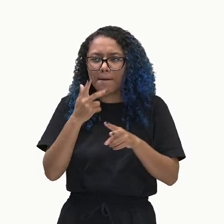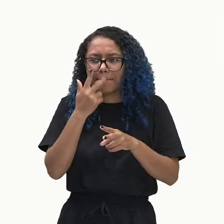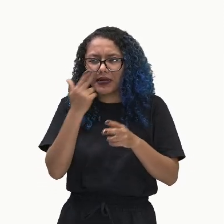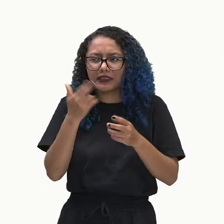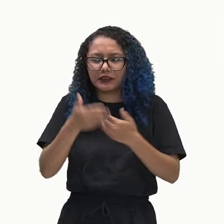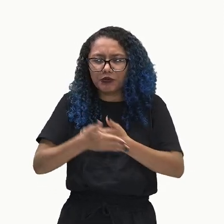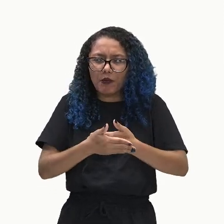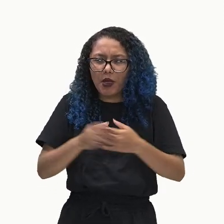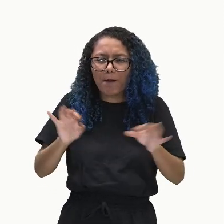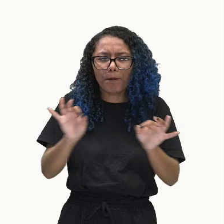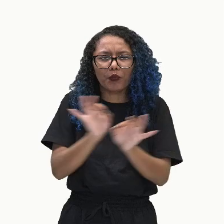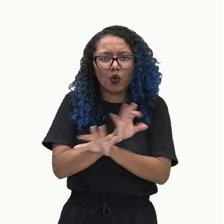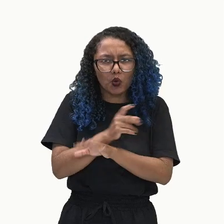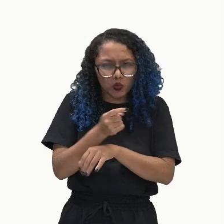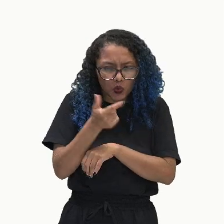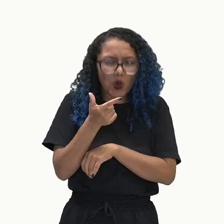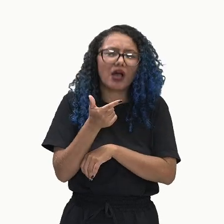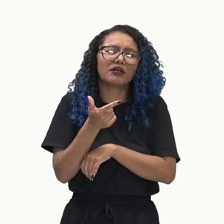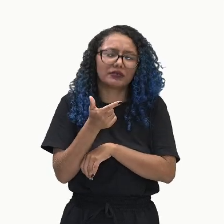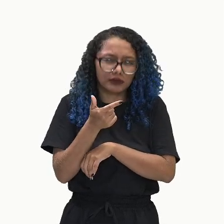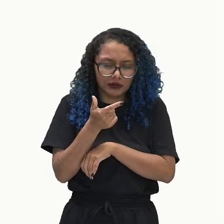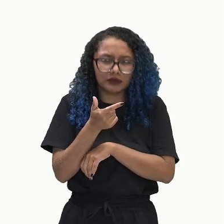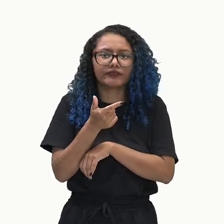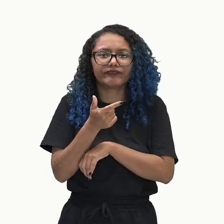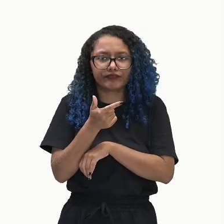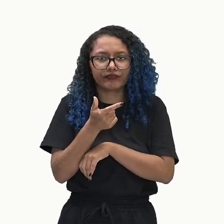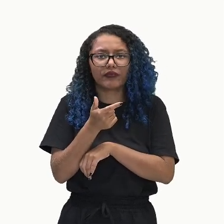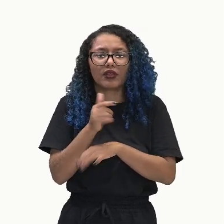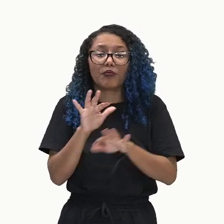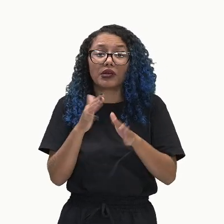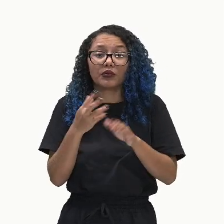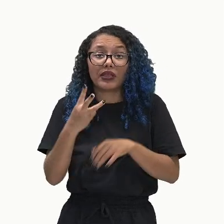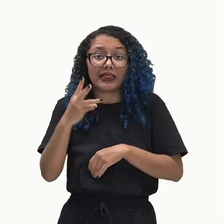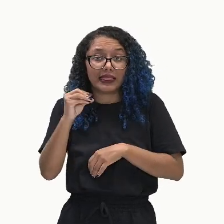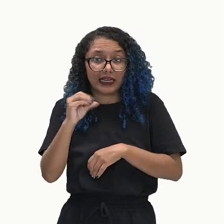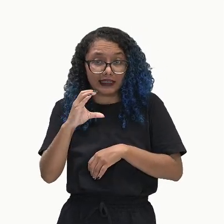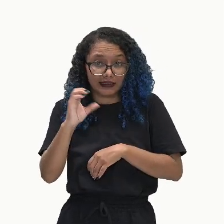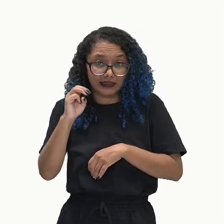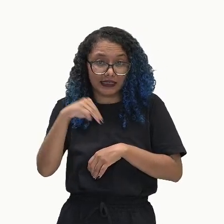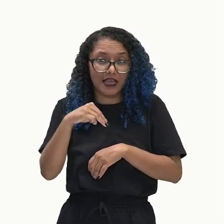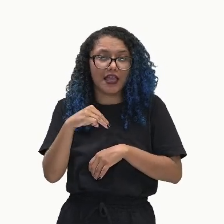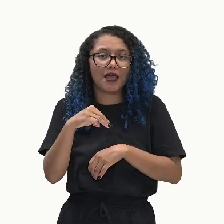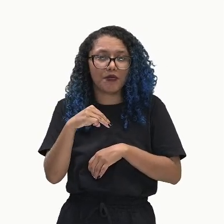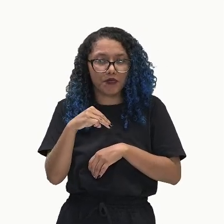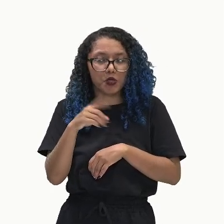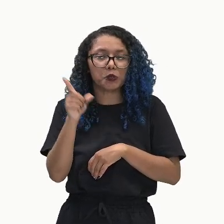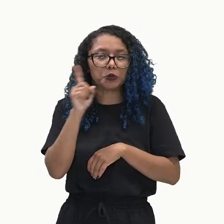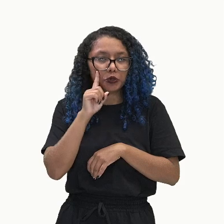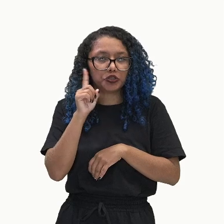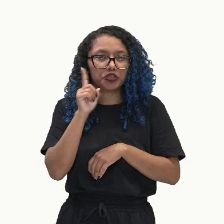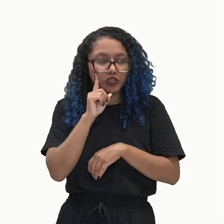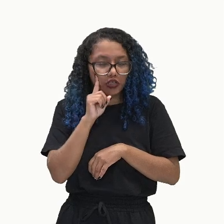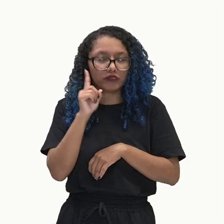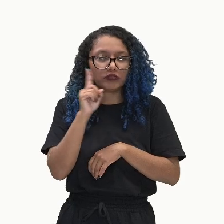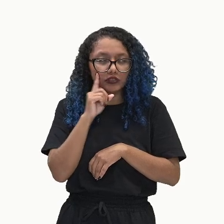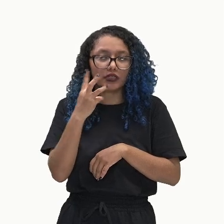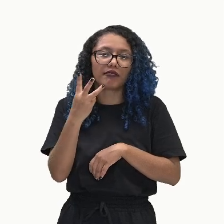toda desenvolvida, né? Ele vai estar ganhando cerca de 30 centímetros por dia nessa fase. Seus